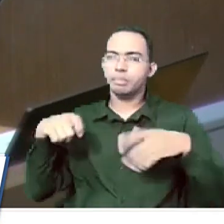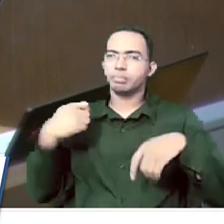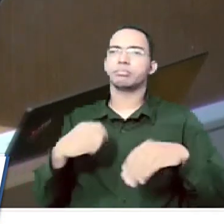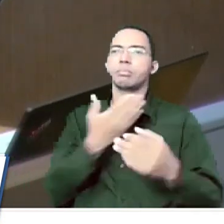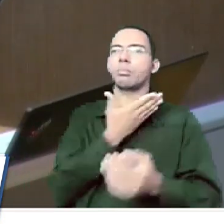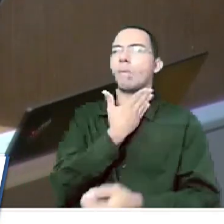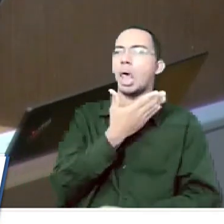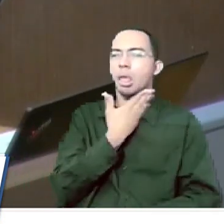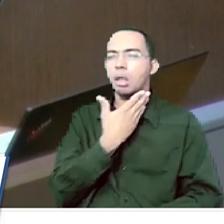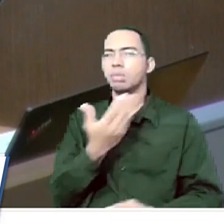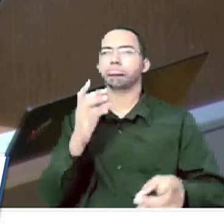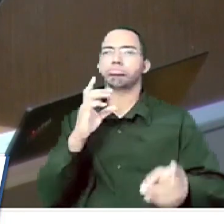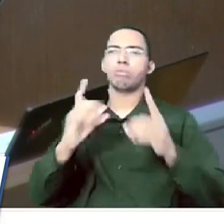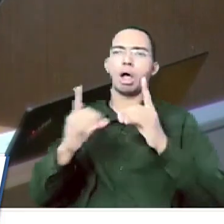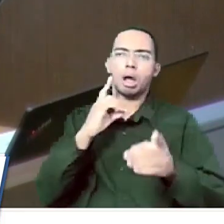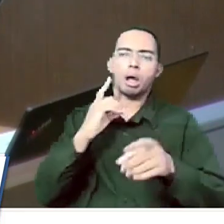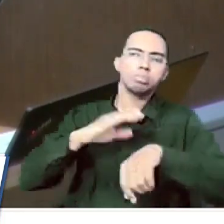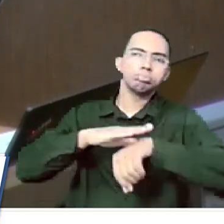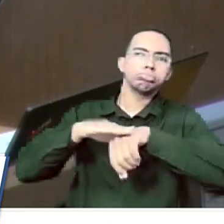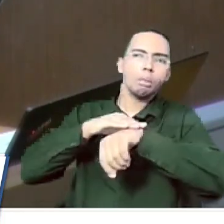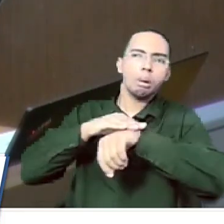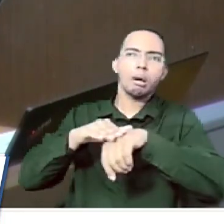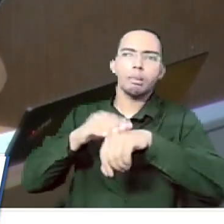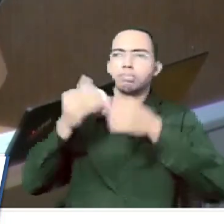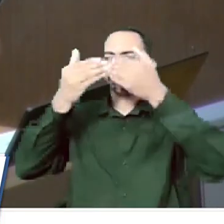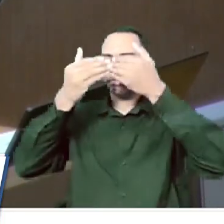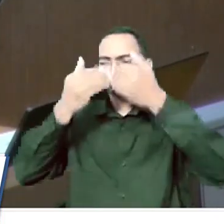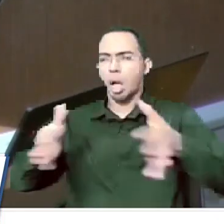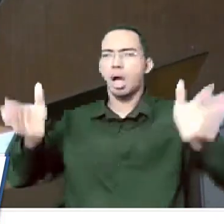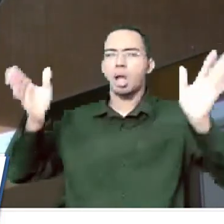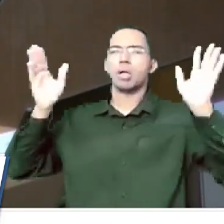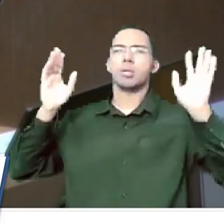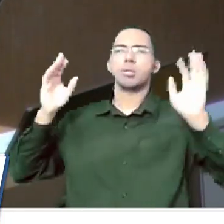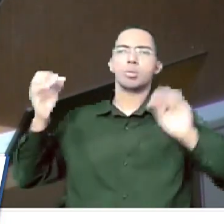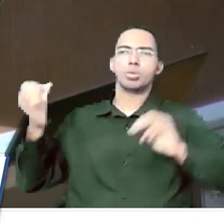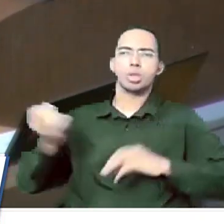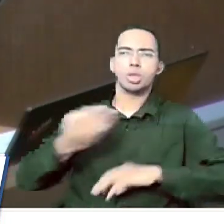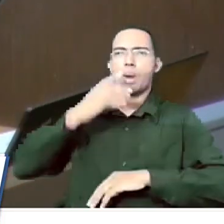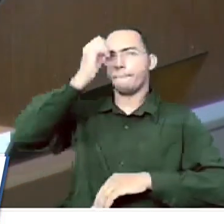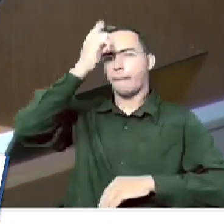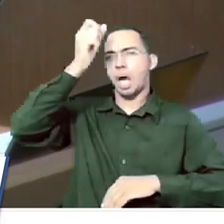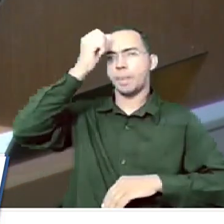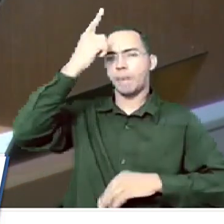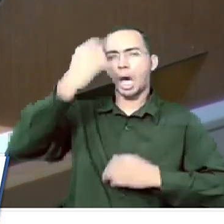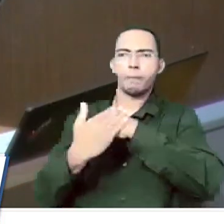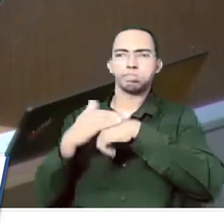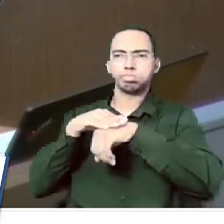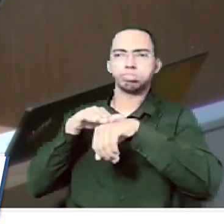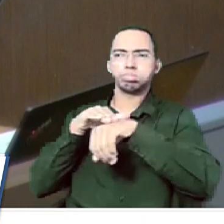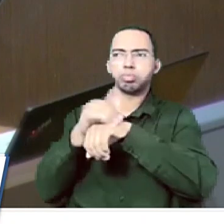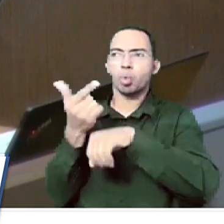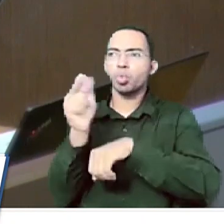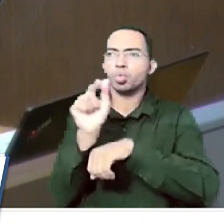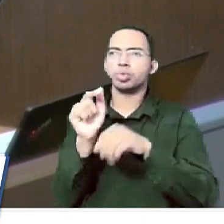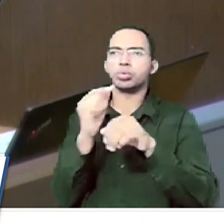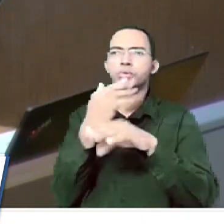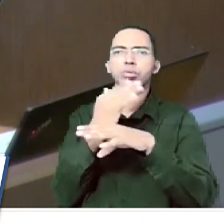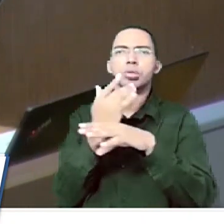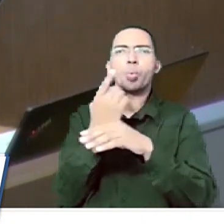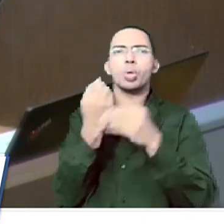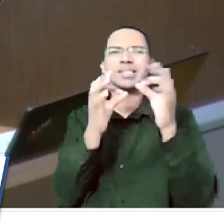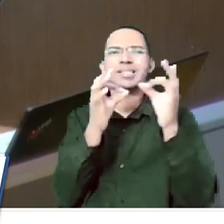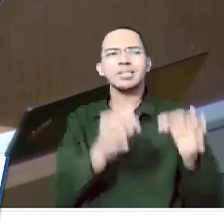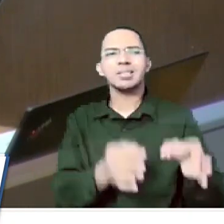diálogo, conversar, abrir-se, novas ideias, buscar-se outras ideias em outras cidades, o que deu certo, como é que